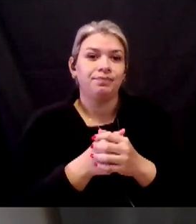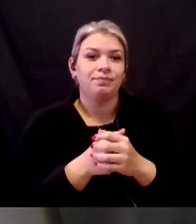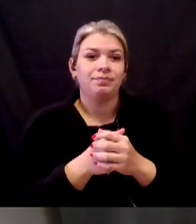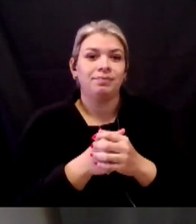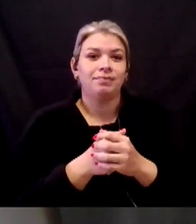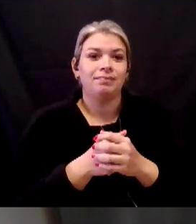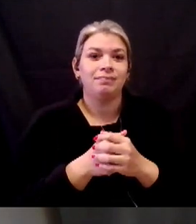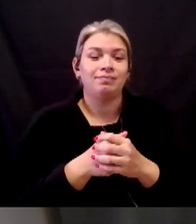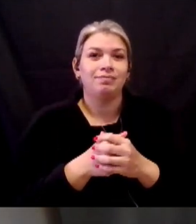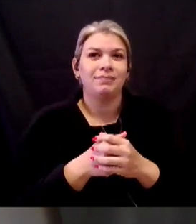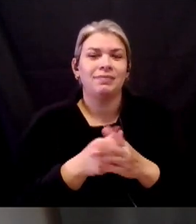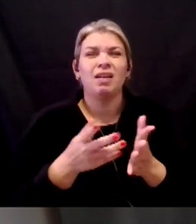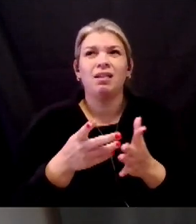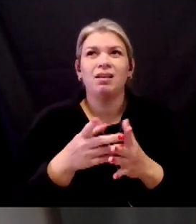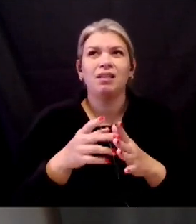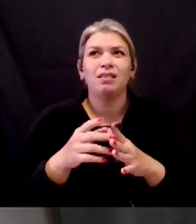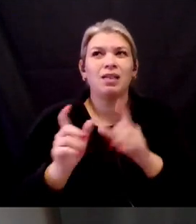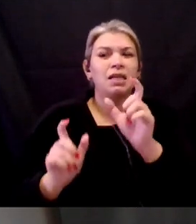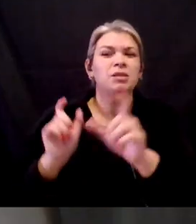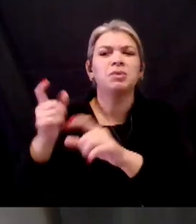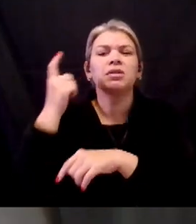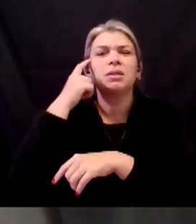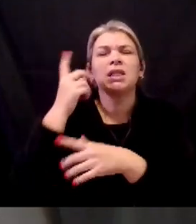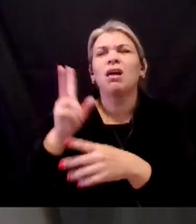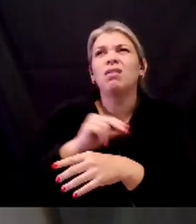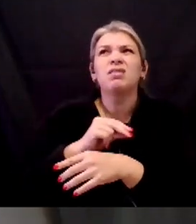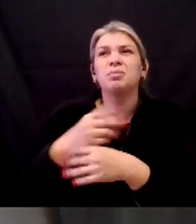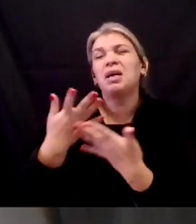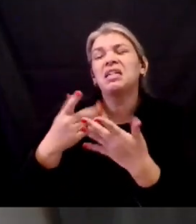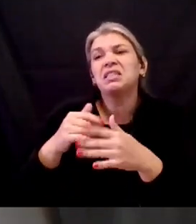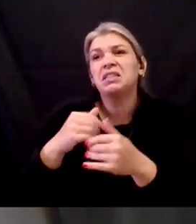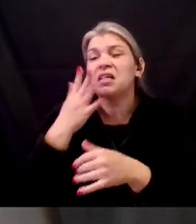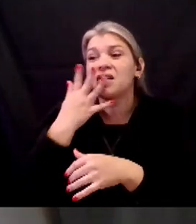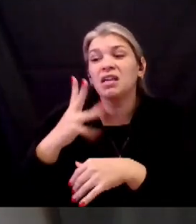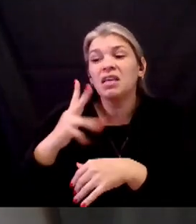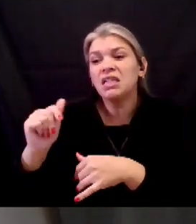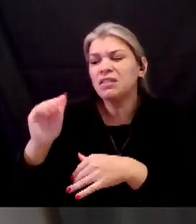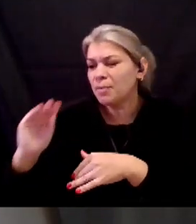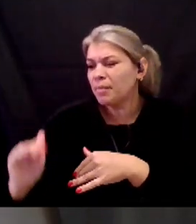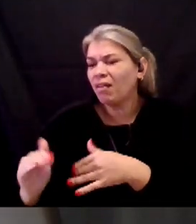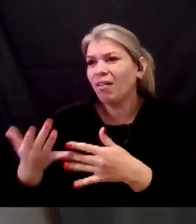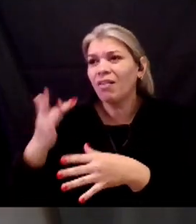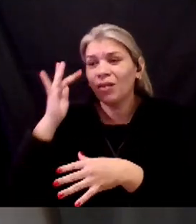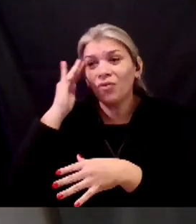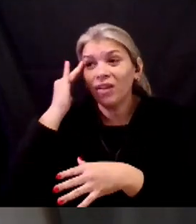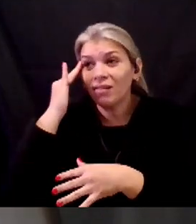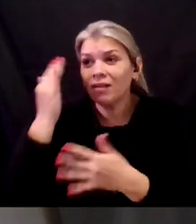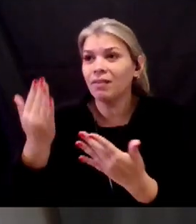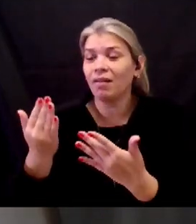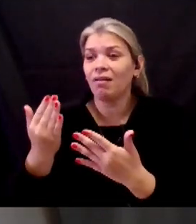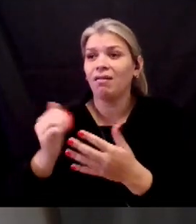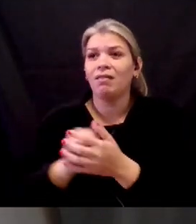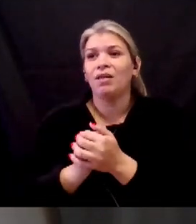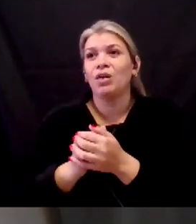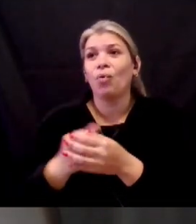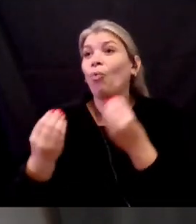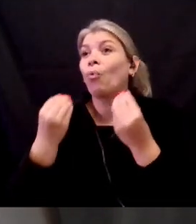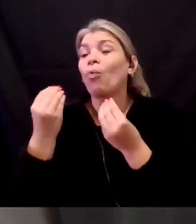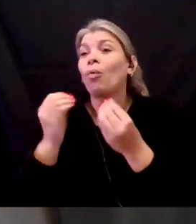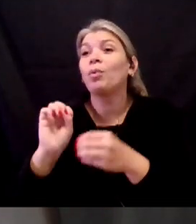não vai entender se a gente explicar o sistema da rede social, ou como que funcionam